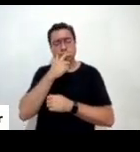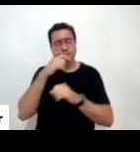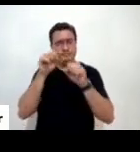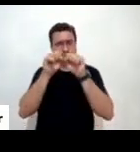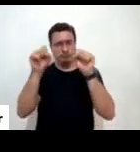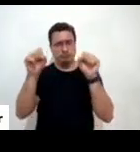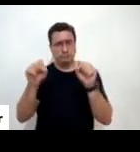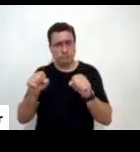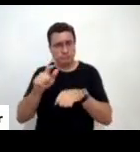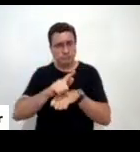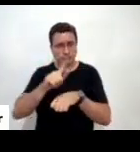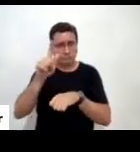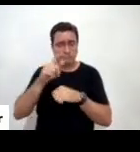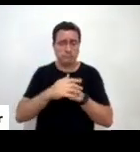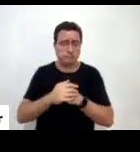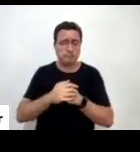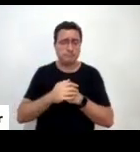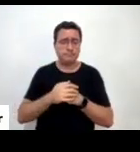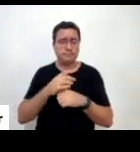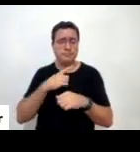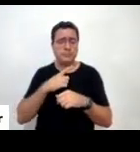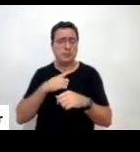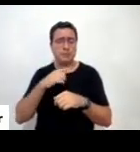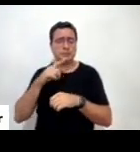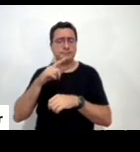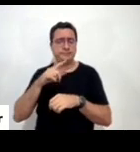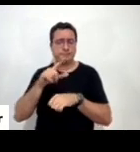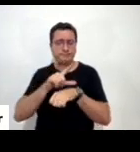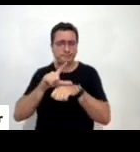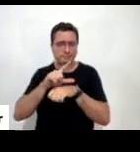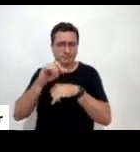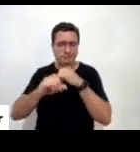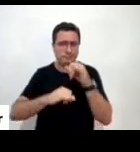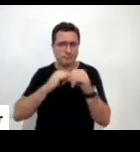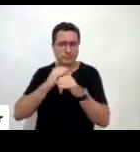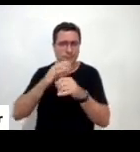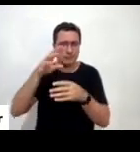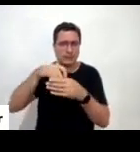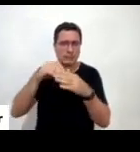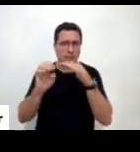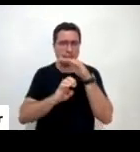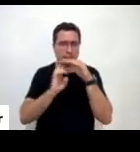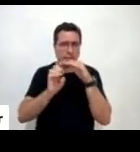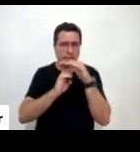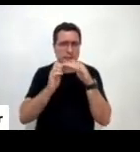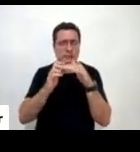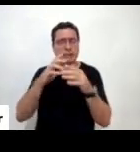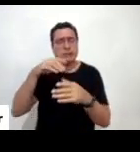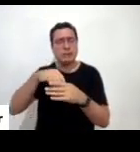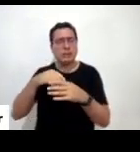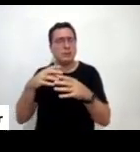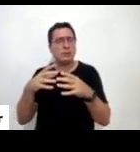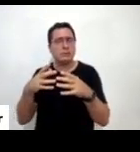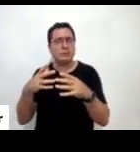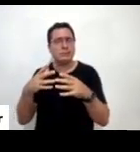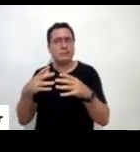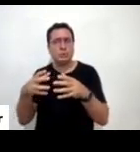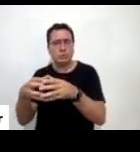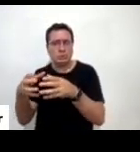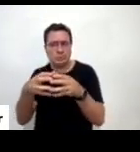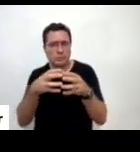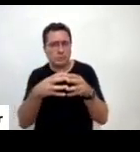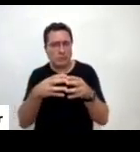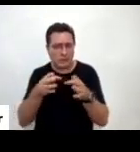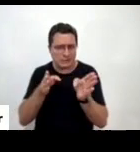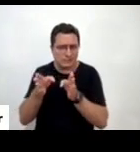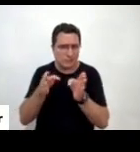de gerenciamento de e-commerce atualmente, dentro das empresas, dentro das organizações, será que eles são